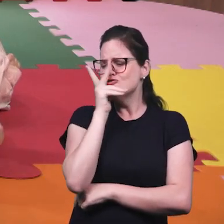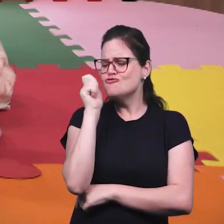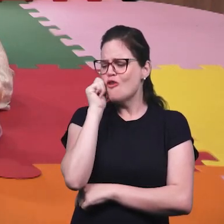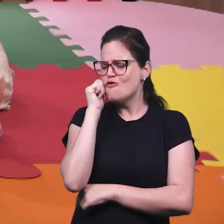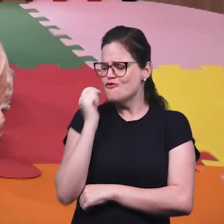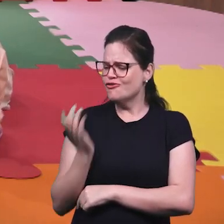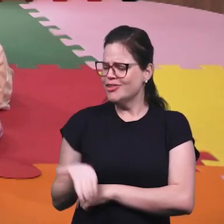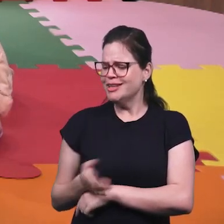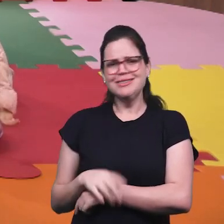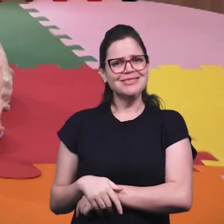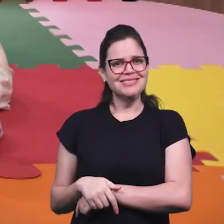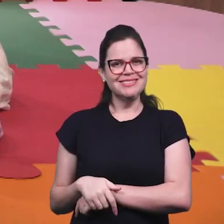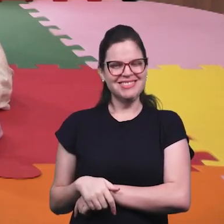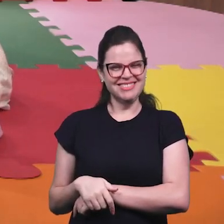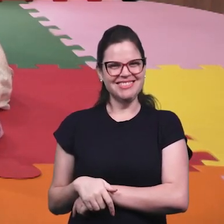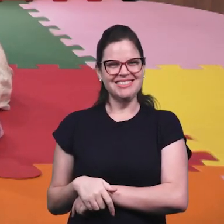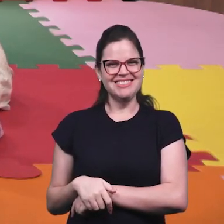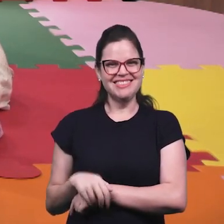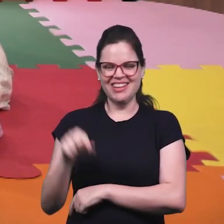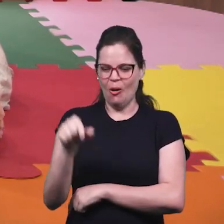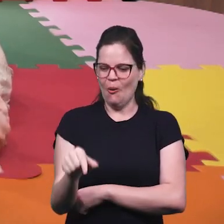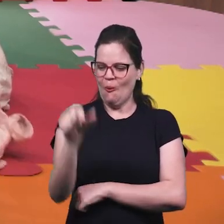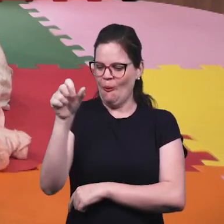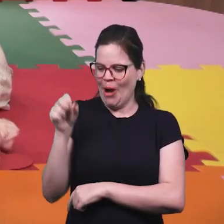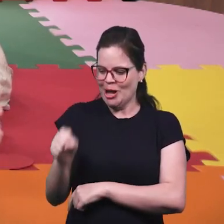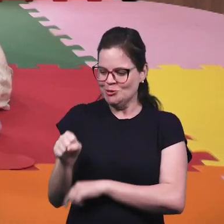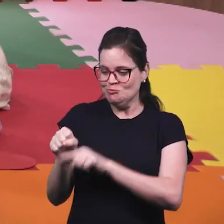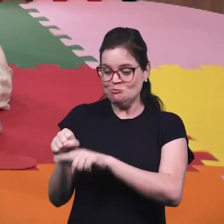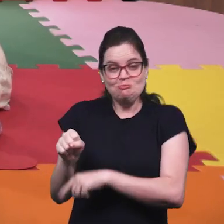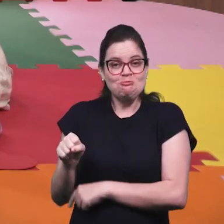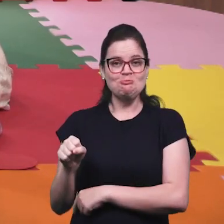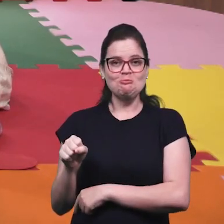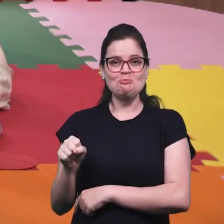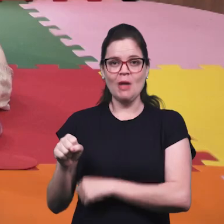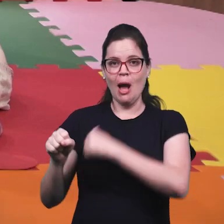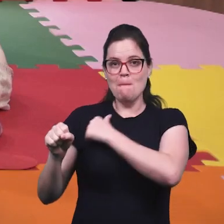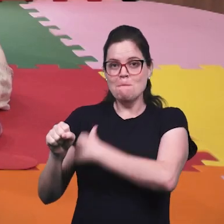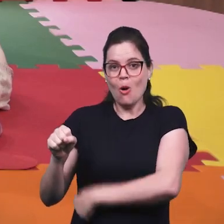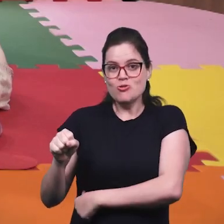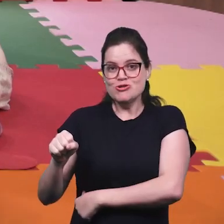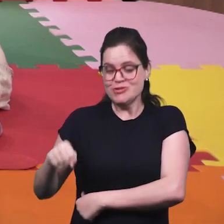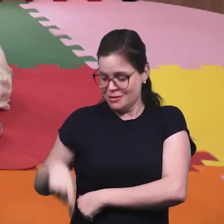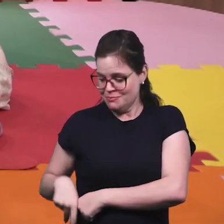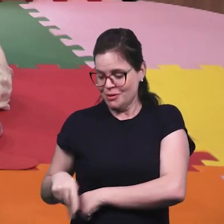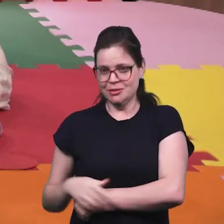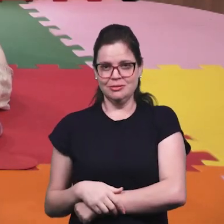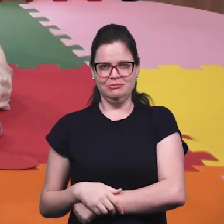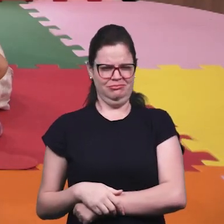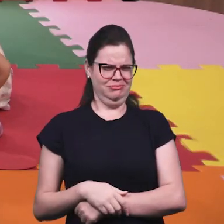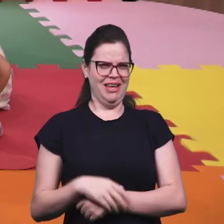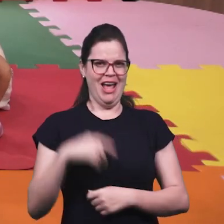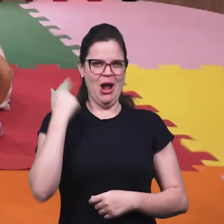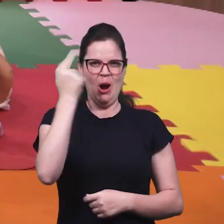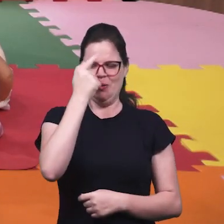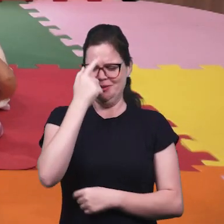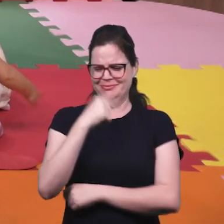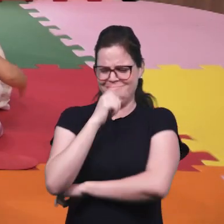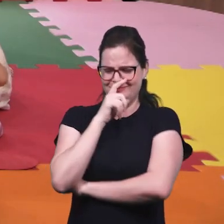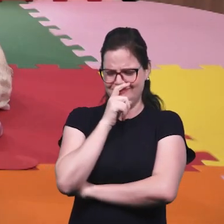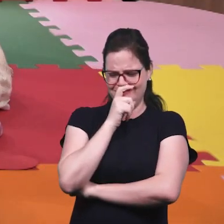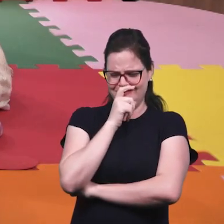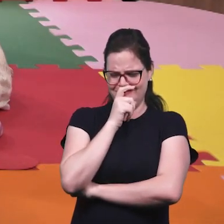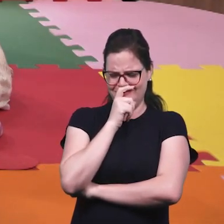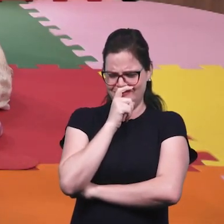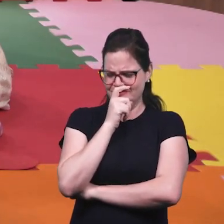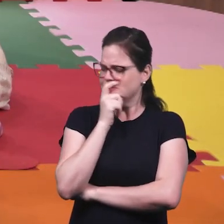simpático, com um cajado, com um alforje. Aí Golias virou para ele e falou assim, eu sou